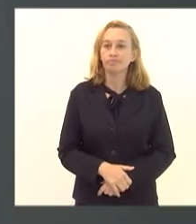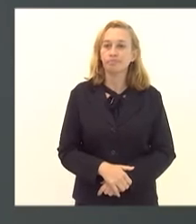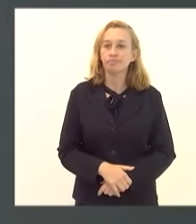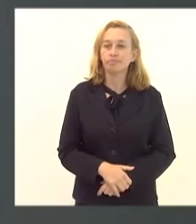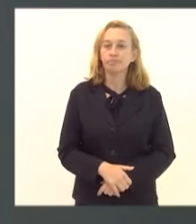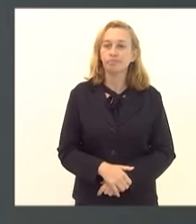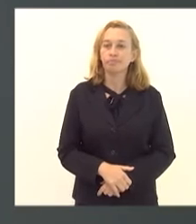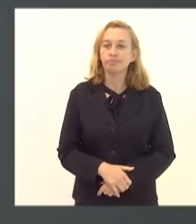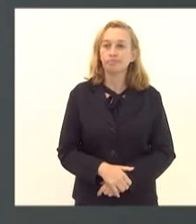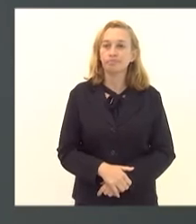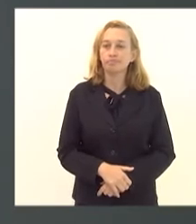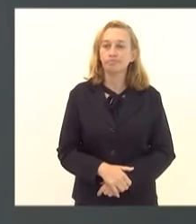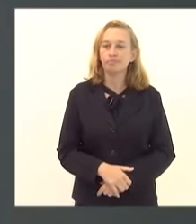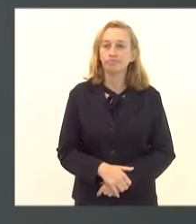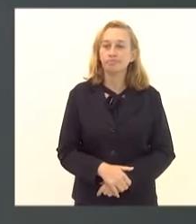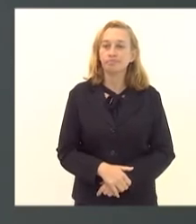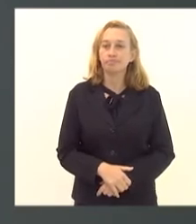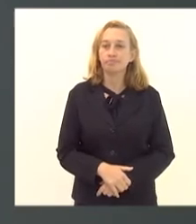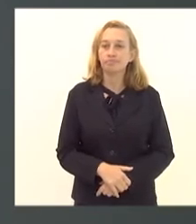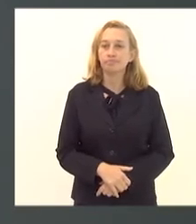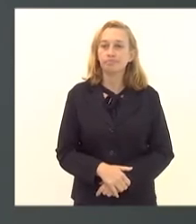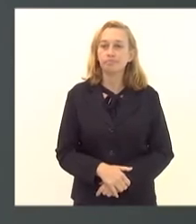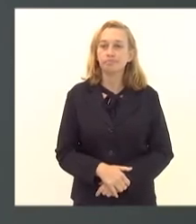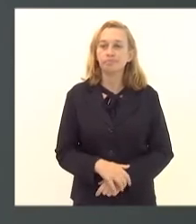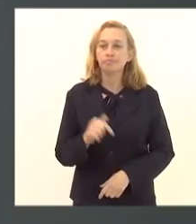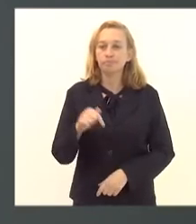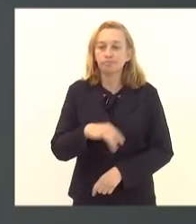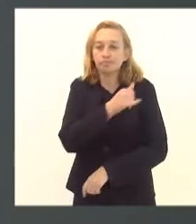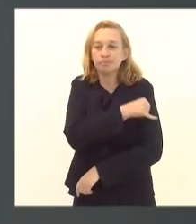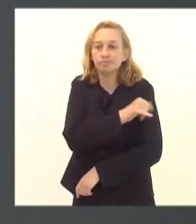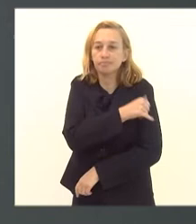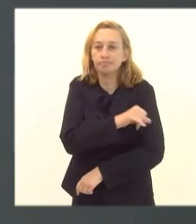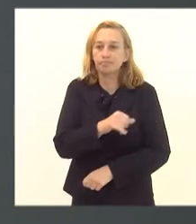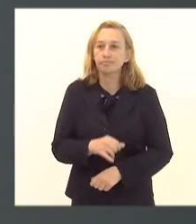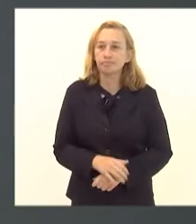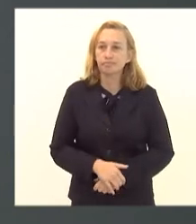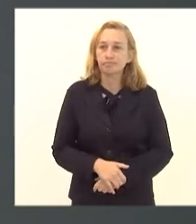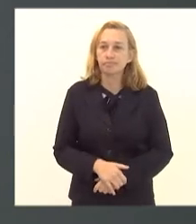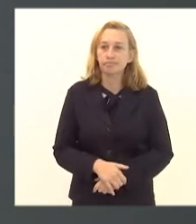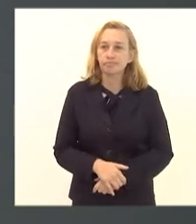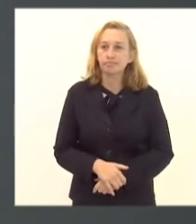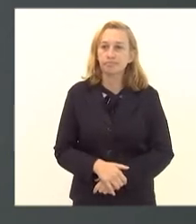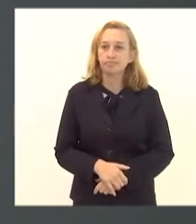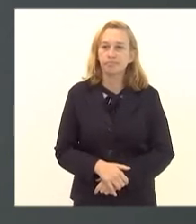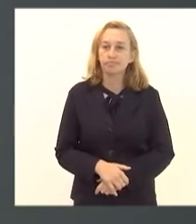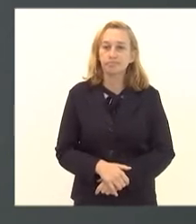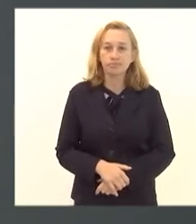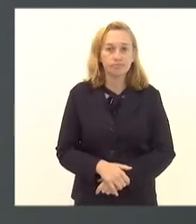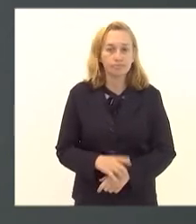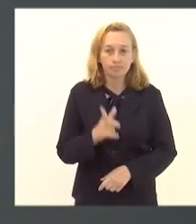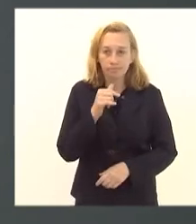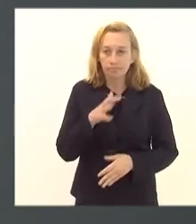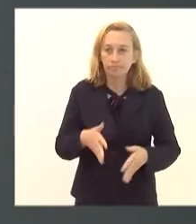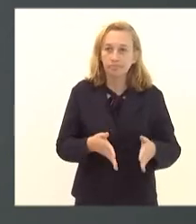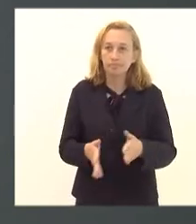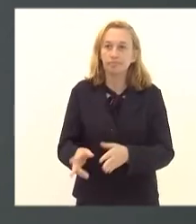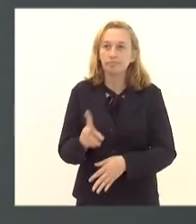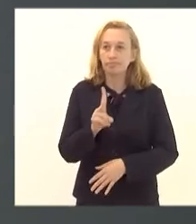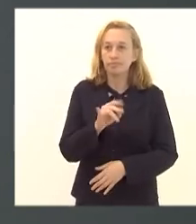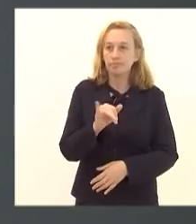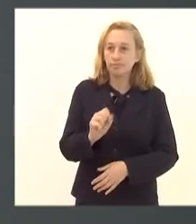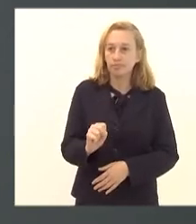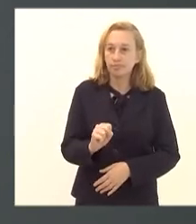O próximo é. É aqui no Rio mesmo, né? A canalização e urbanização de trecho dos rios Registro e Viegas.